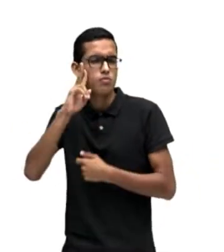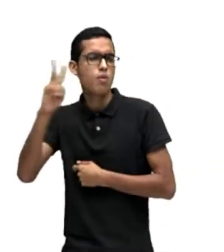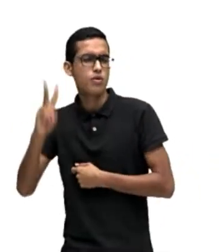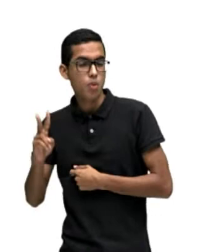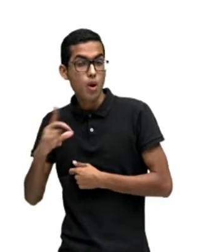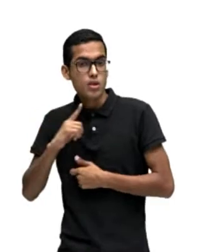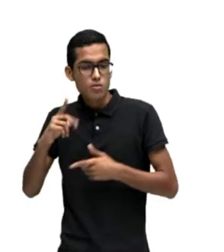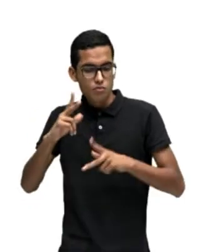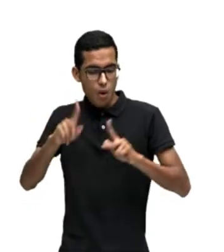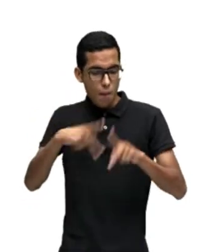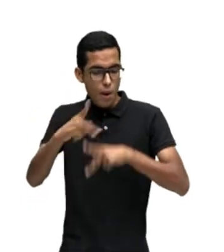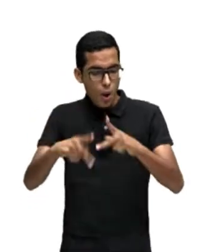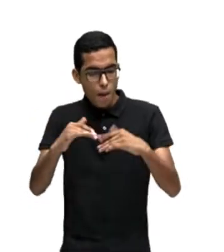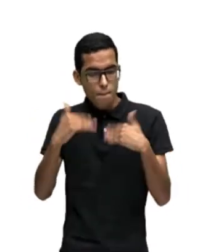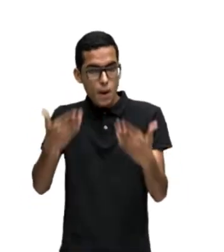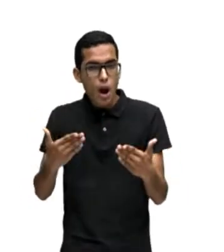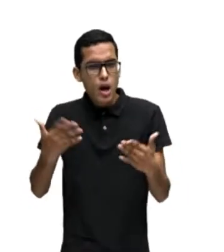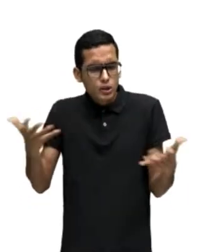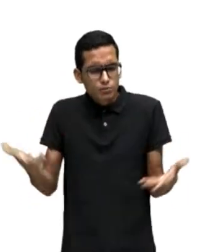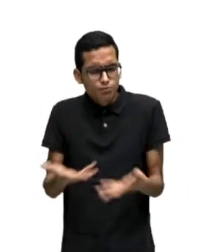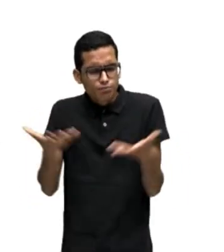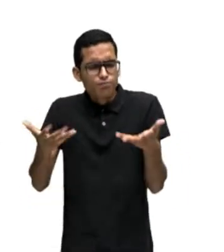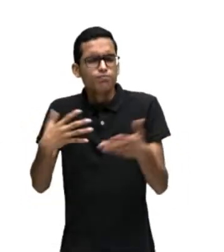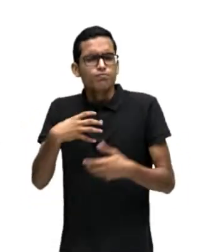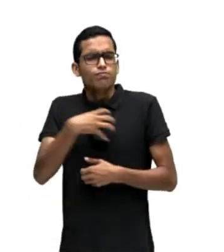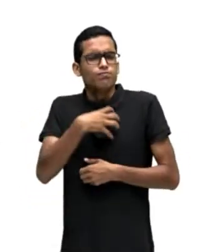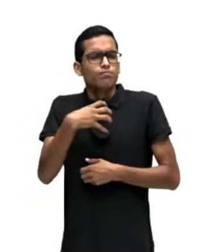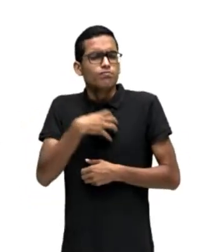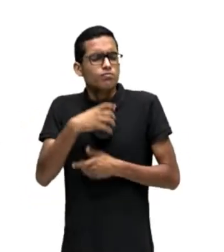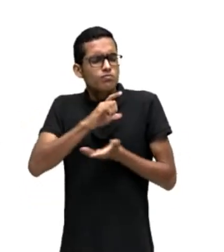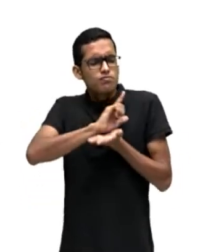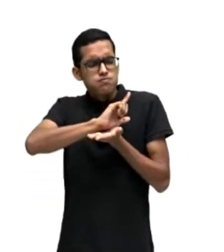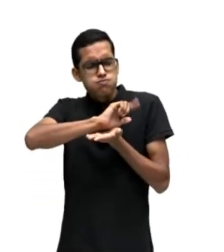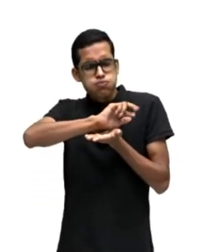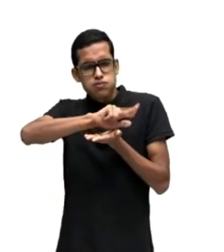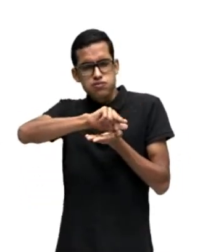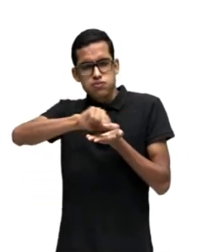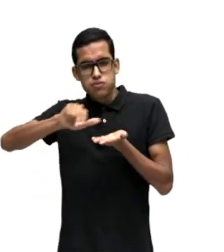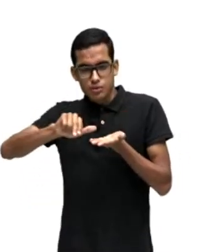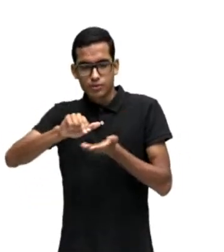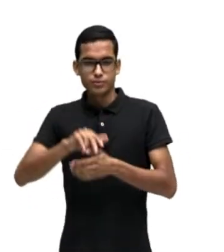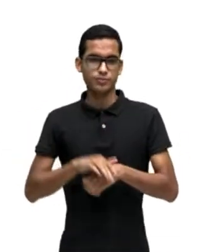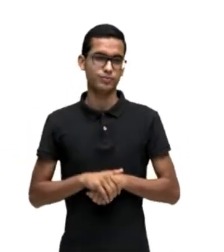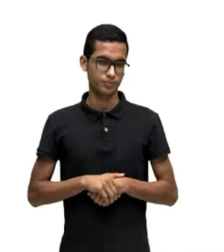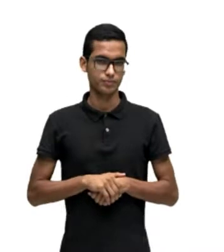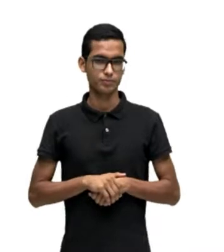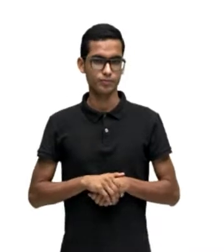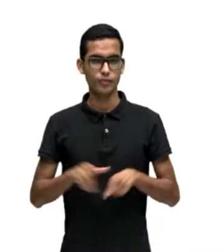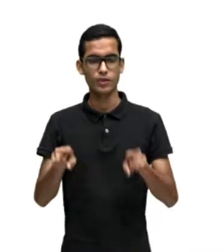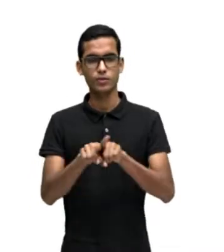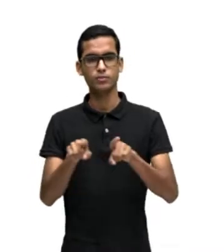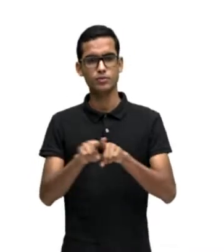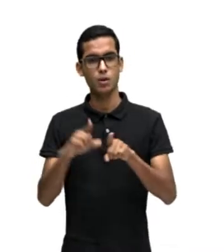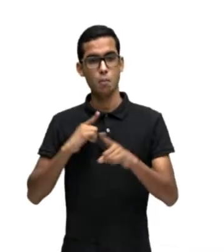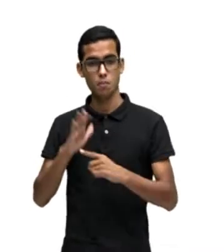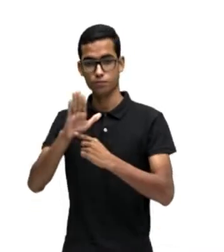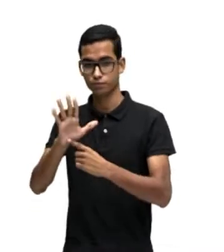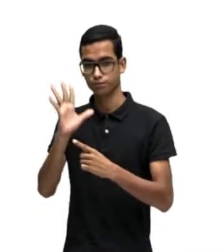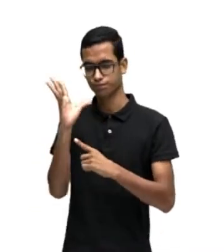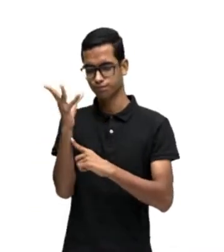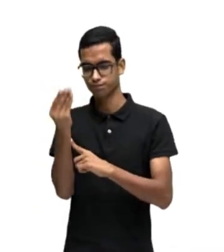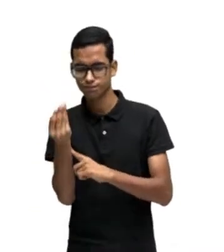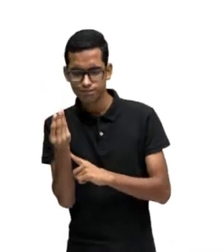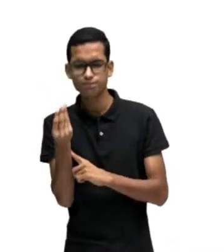sensações diversas, né, quando a gente está assistindo uma peça. Além de designar a arte do espetáculo, a